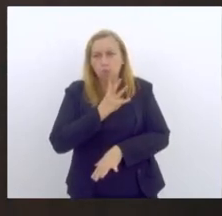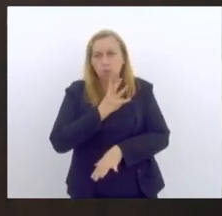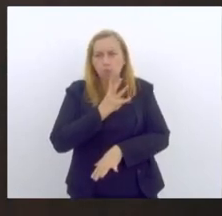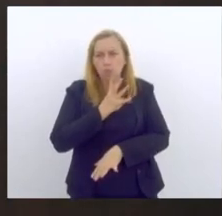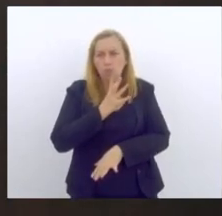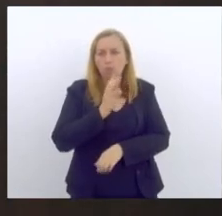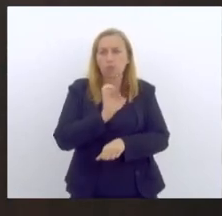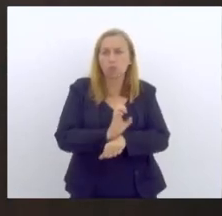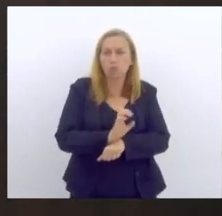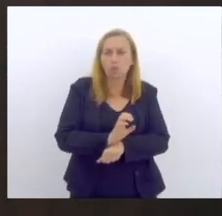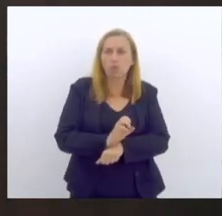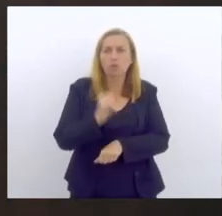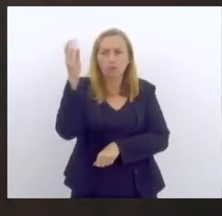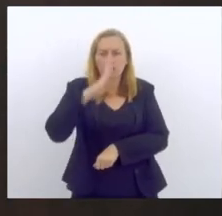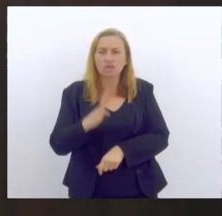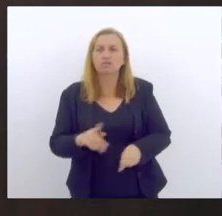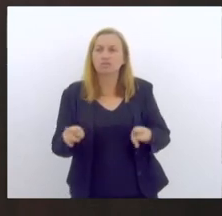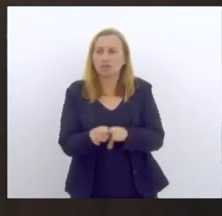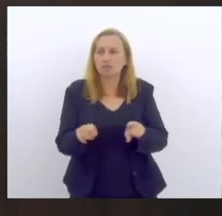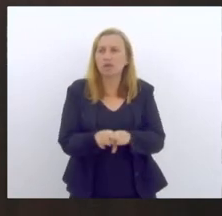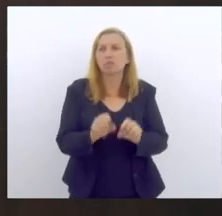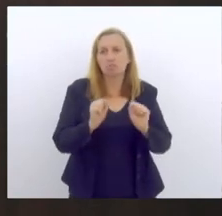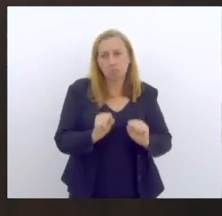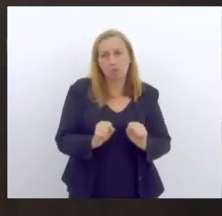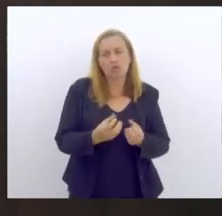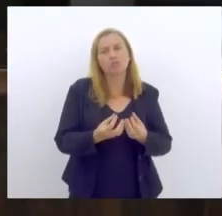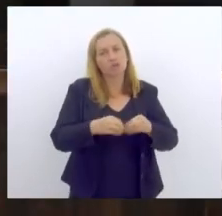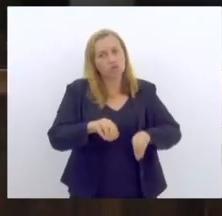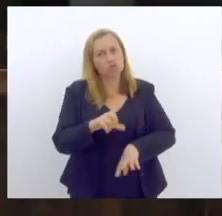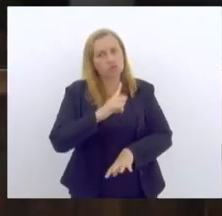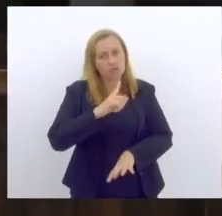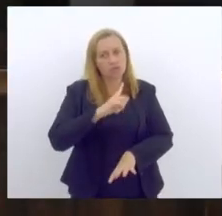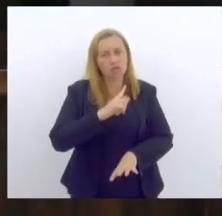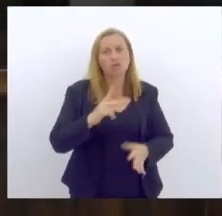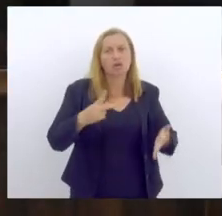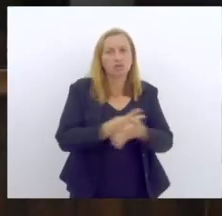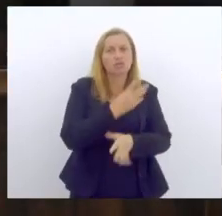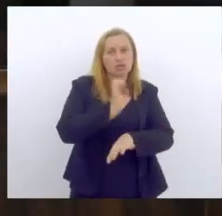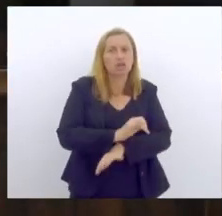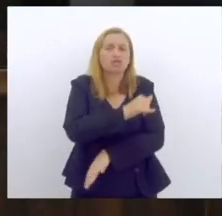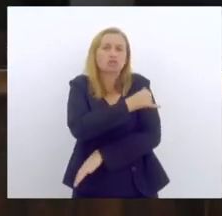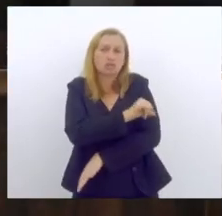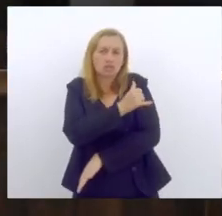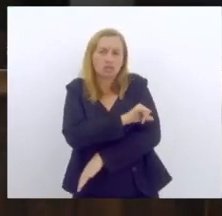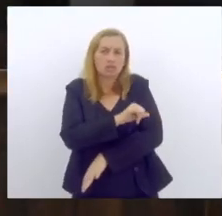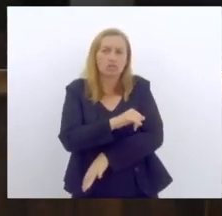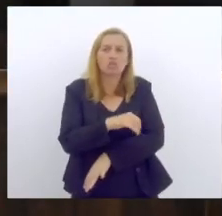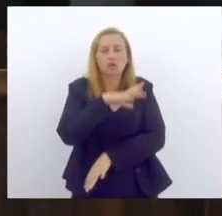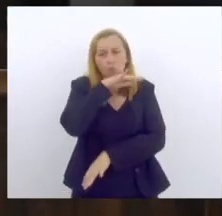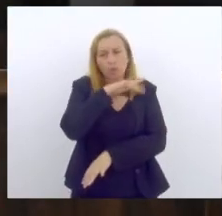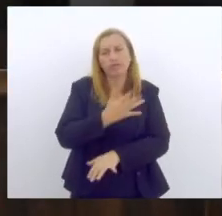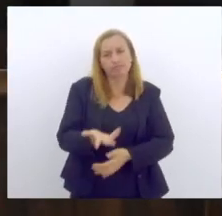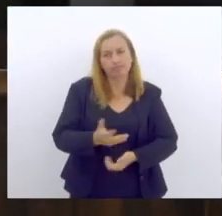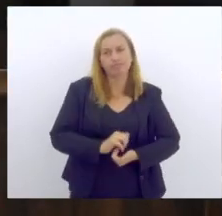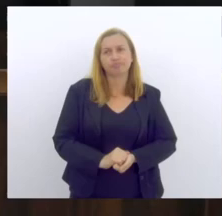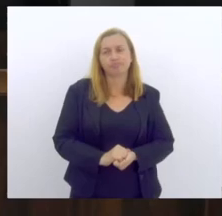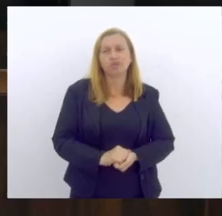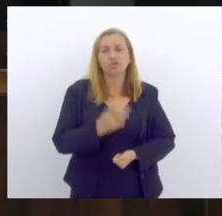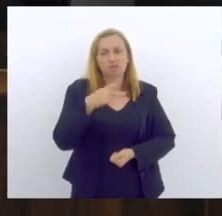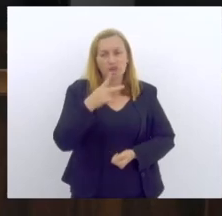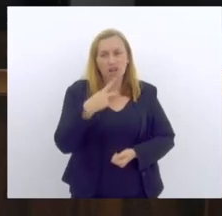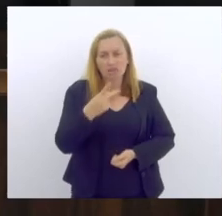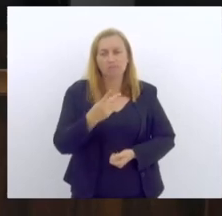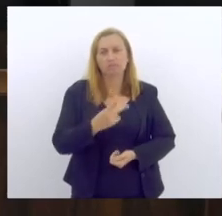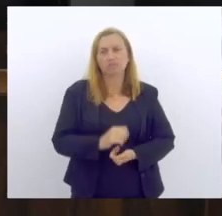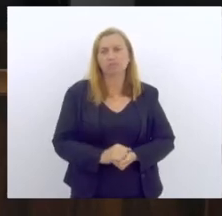que o estado brasileiro também pode quebrar que aconteceu no estado do Rio de Janeiro foi uma tempestade perfeita eu tenho falado